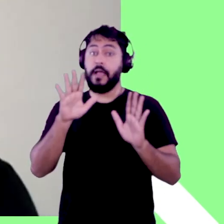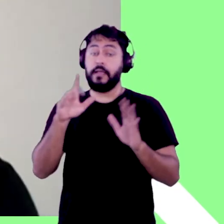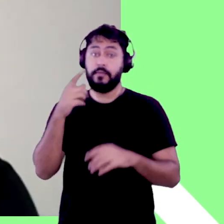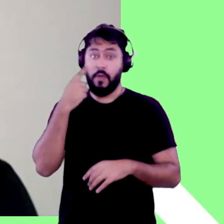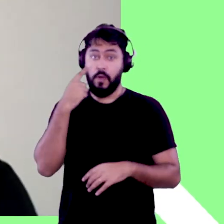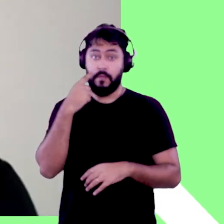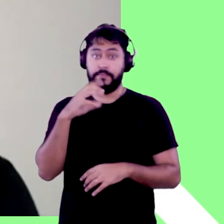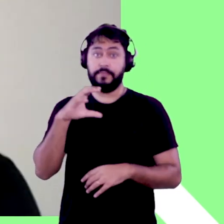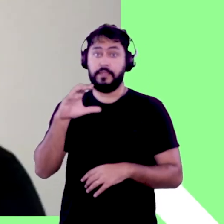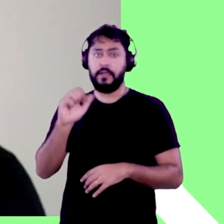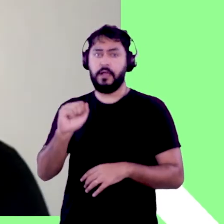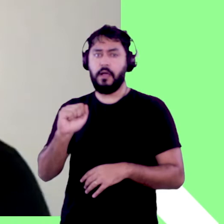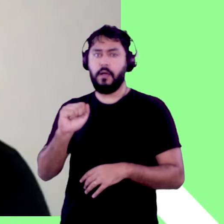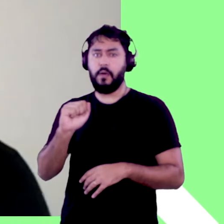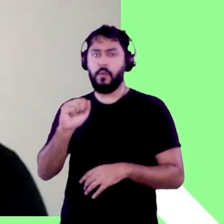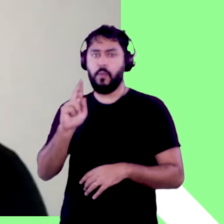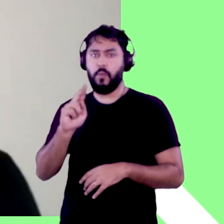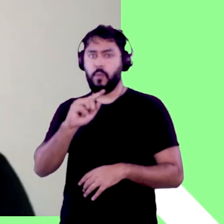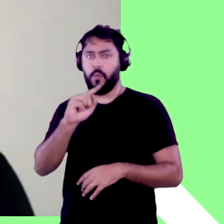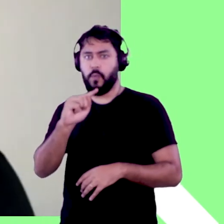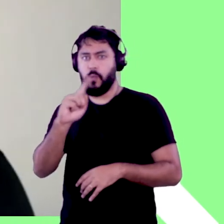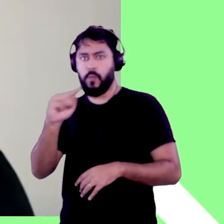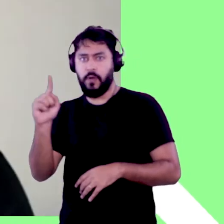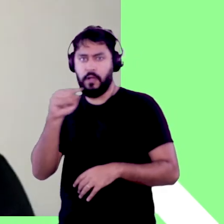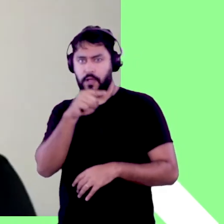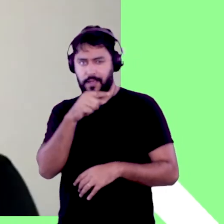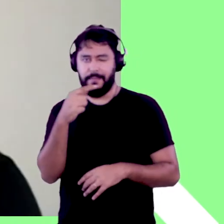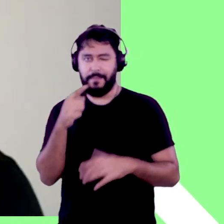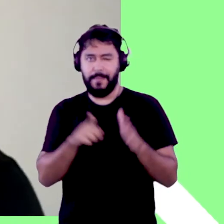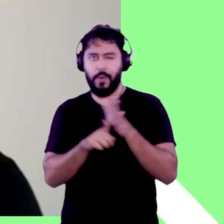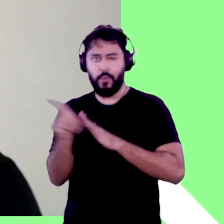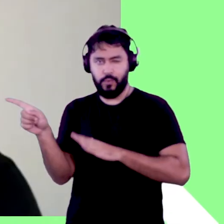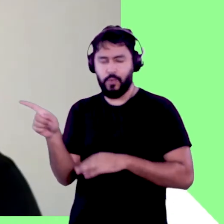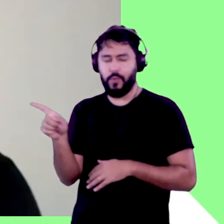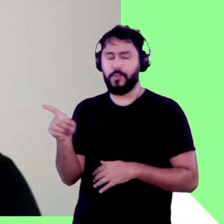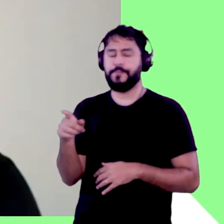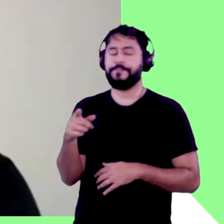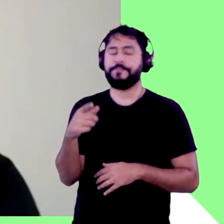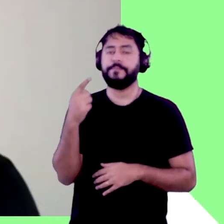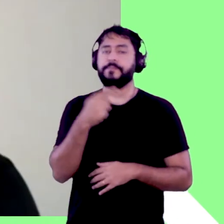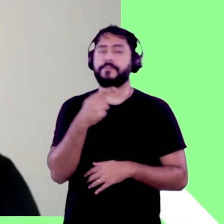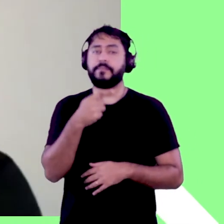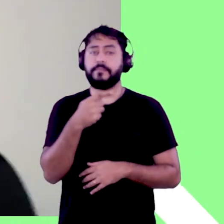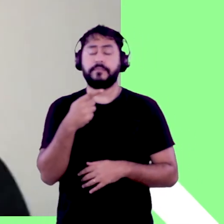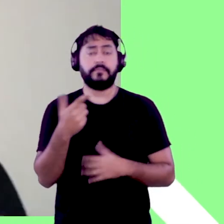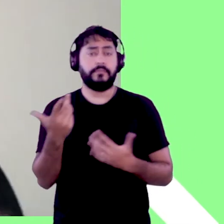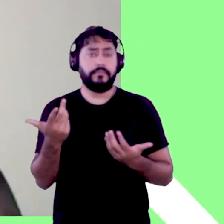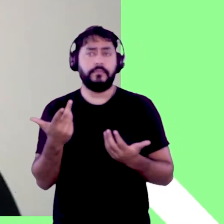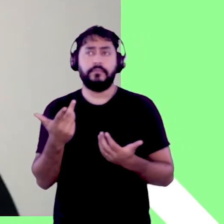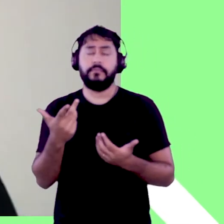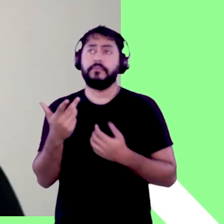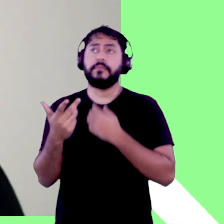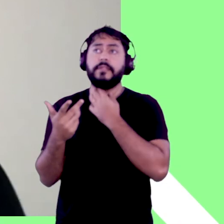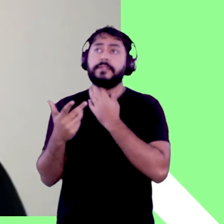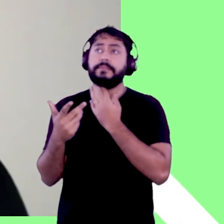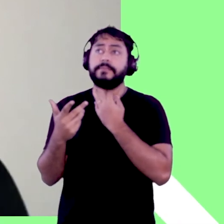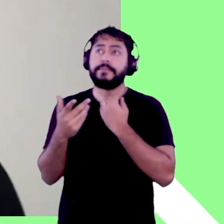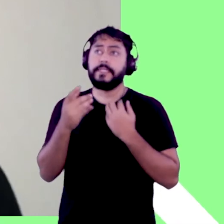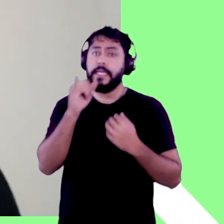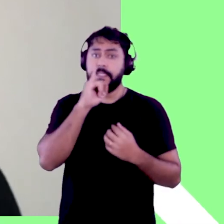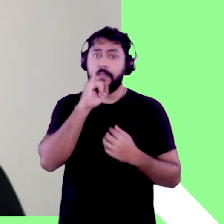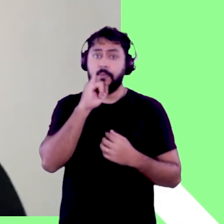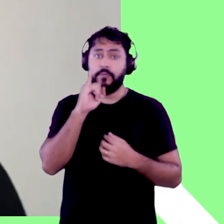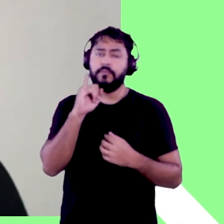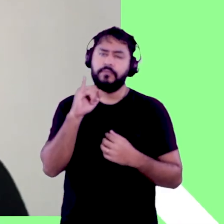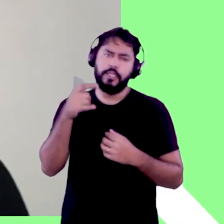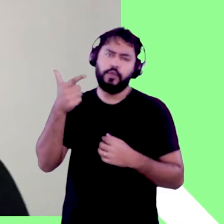Cauã, né? A pergunta é Cauã, né? Tá certo. Que fez essa pergunta, né? Que a gente trouxe para essa esfera da educação, né?